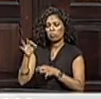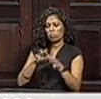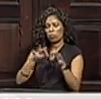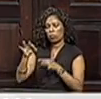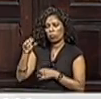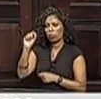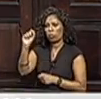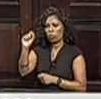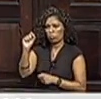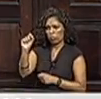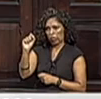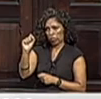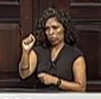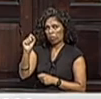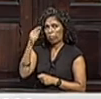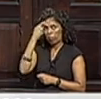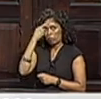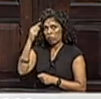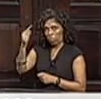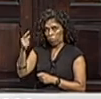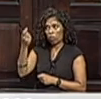a técnicos de nível médio.